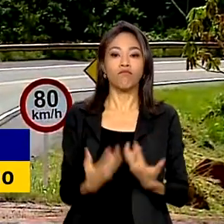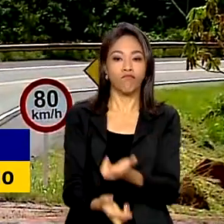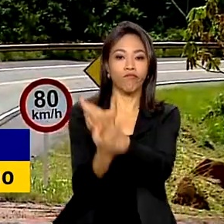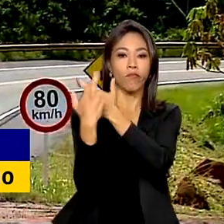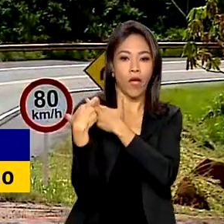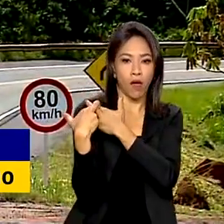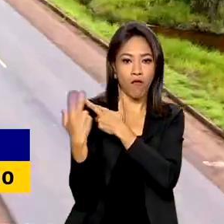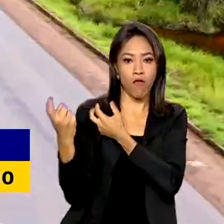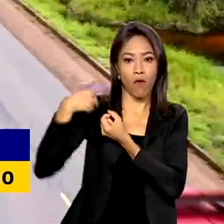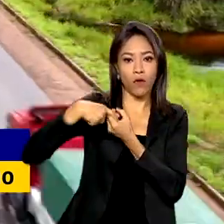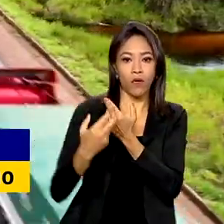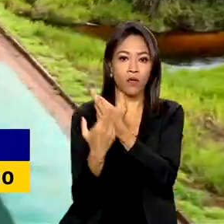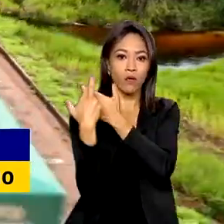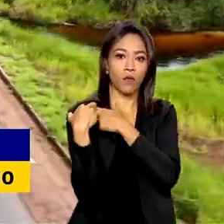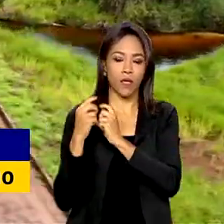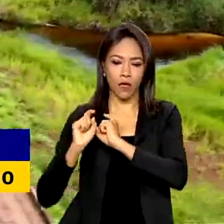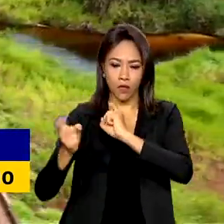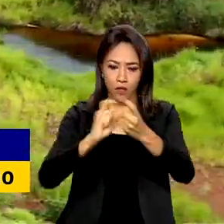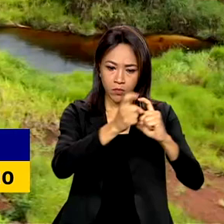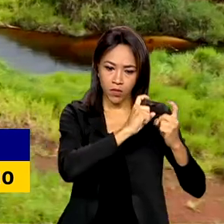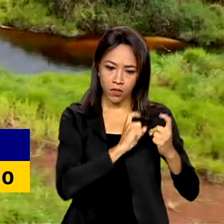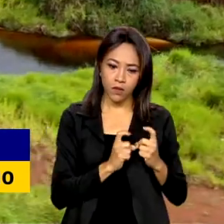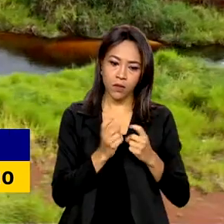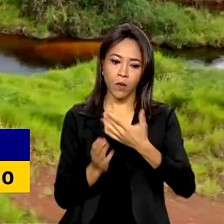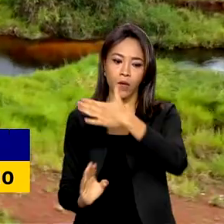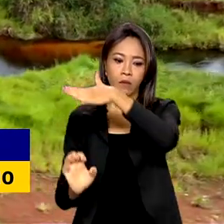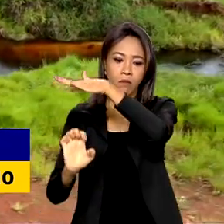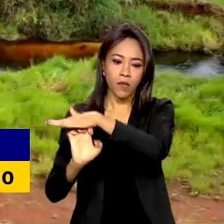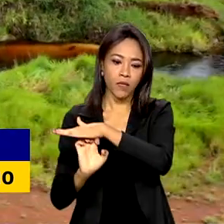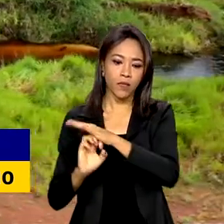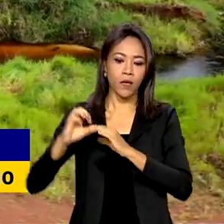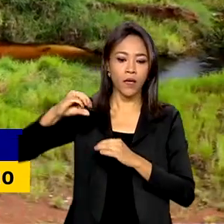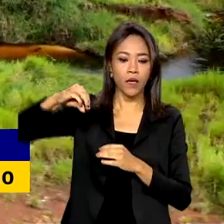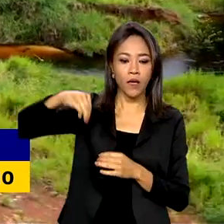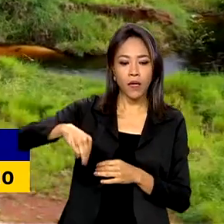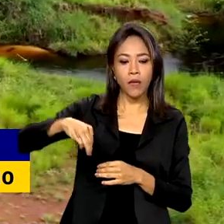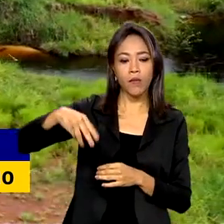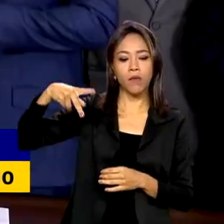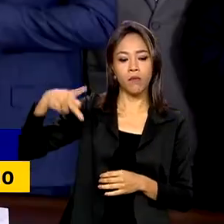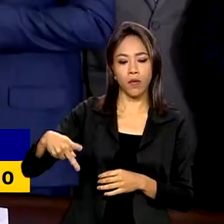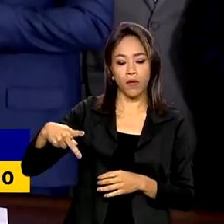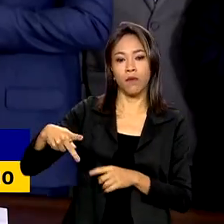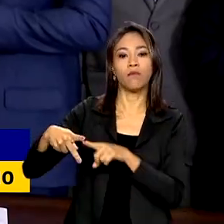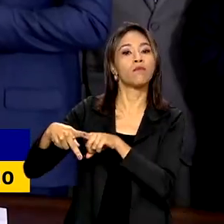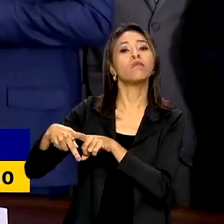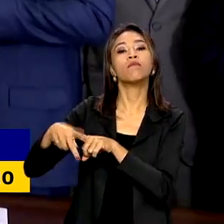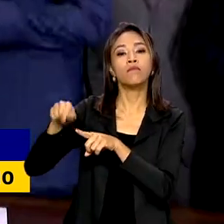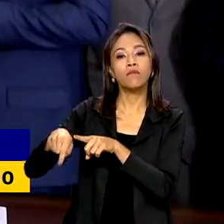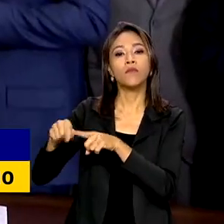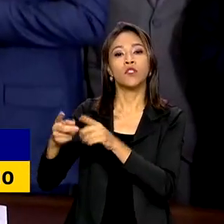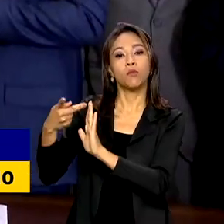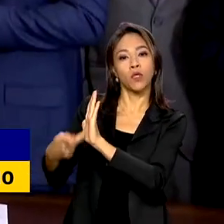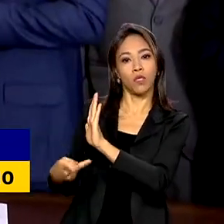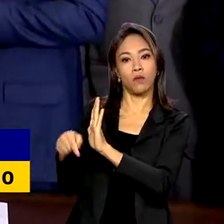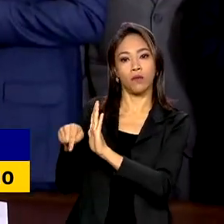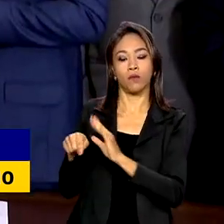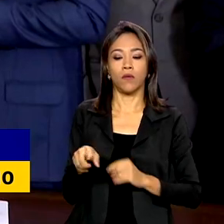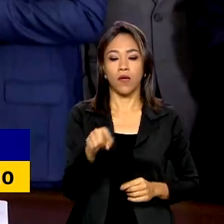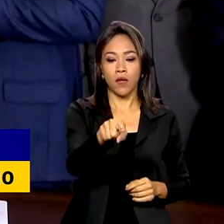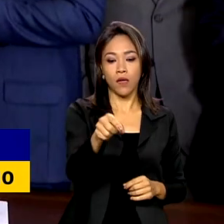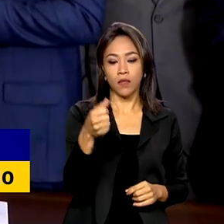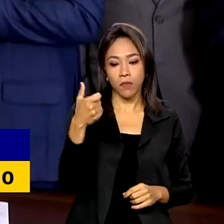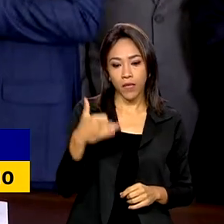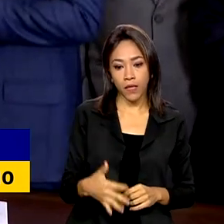concessionária Rota do Oeste por meio da empresa estatal MT Participações e Projetos. Essa rodovia ela atinge